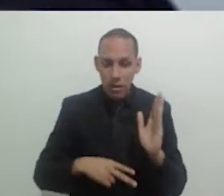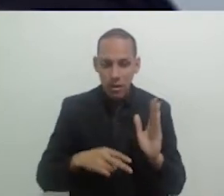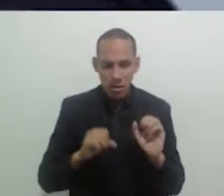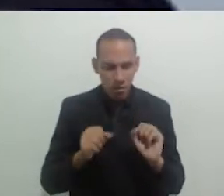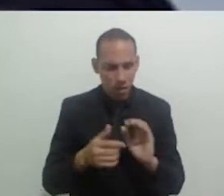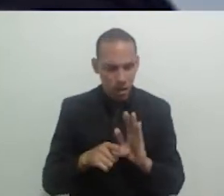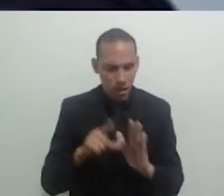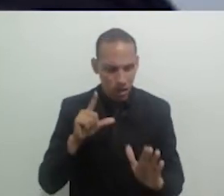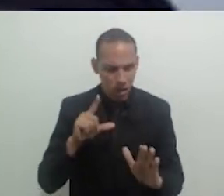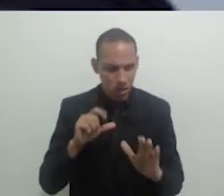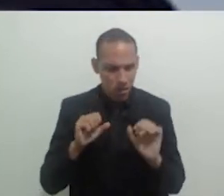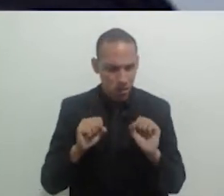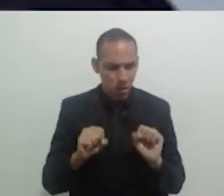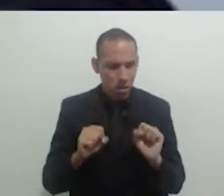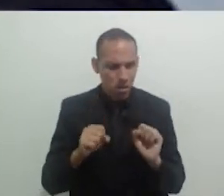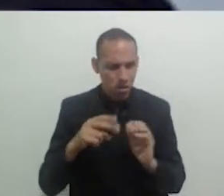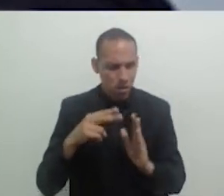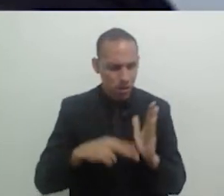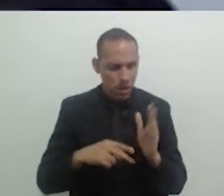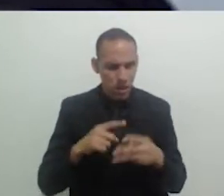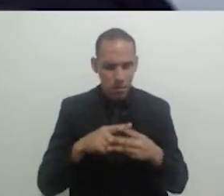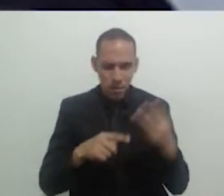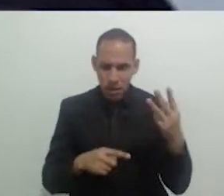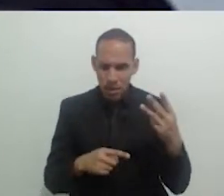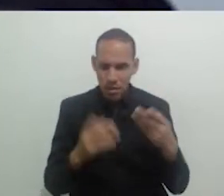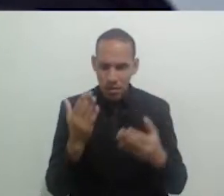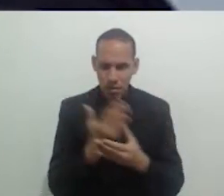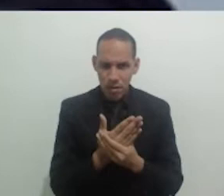vista desses 3 processos?